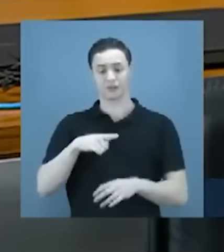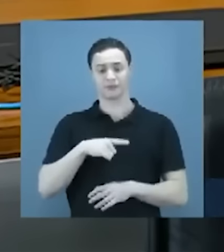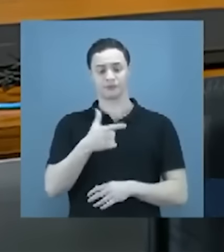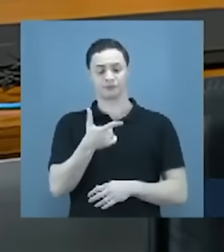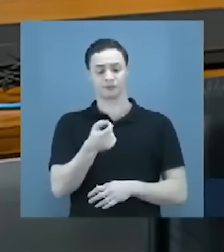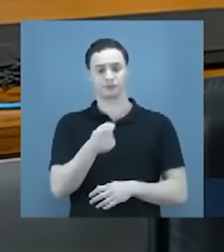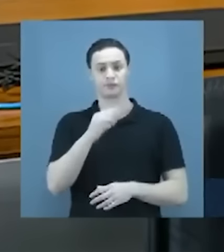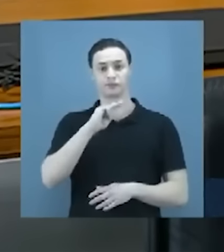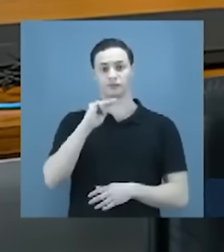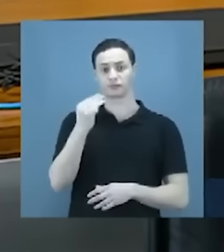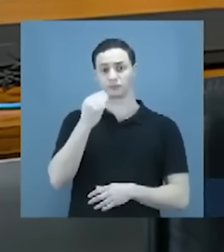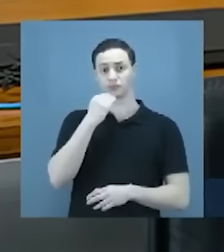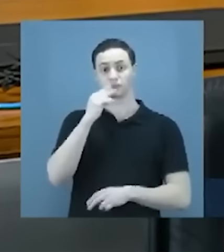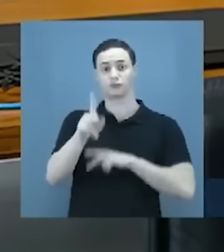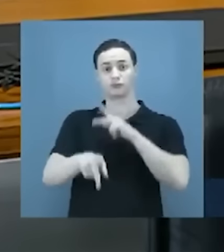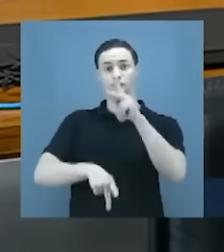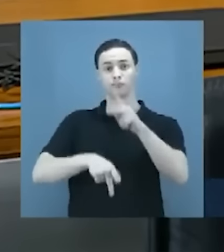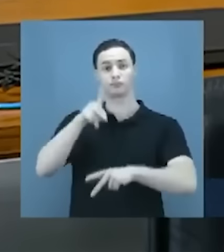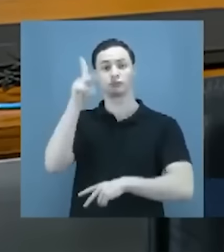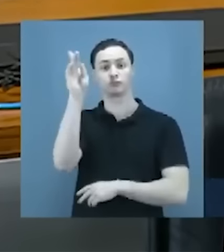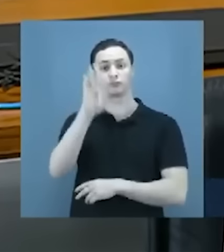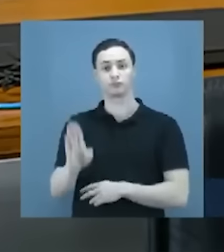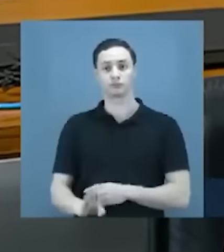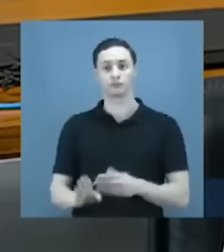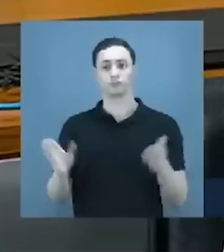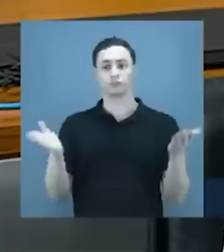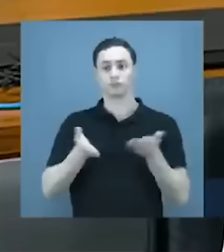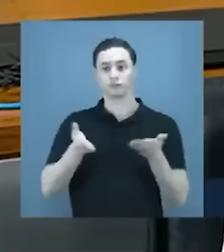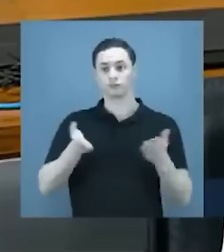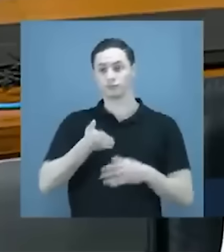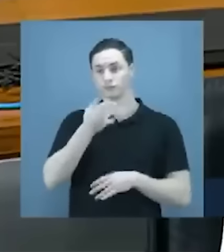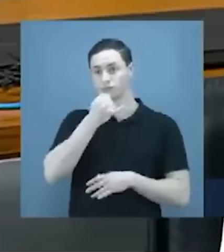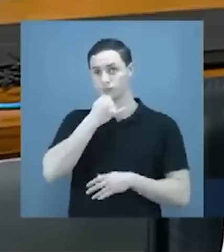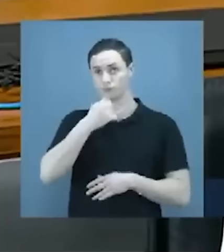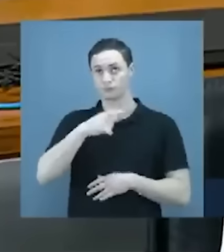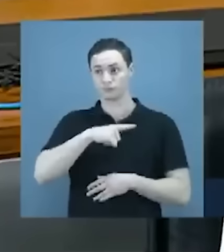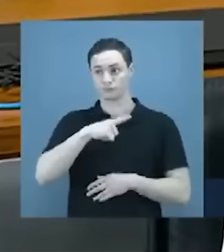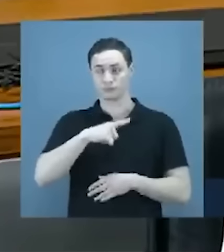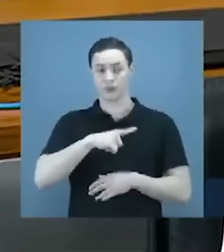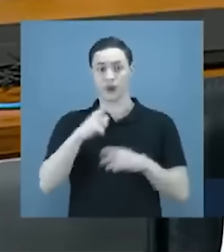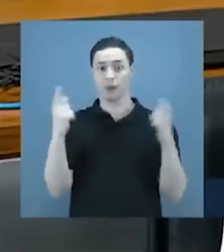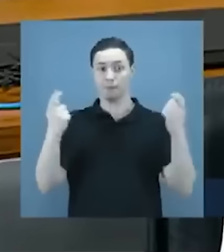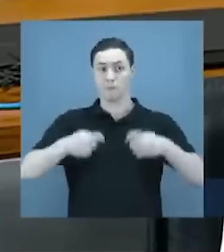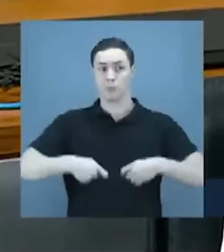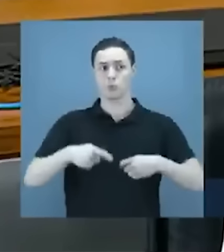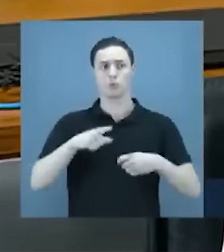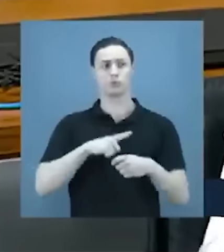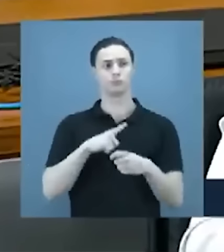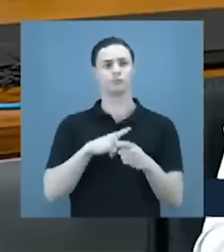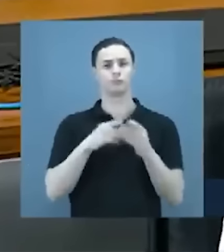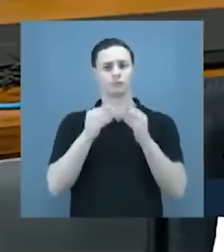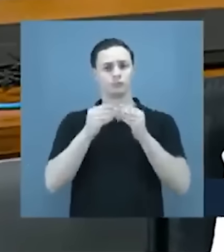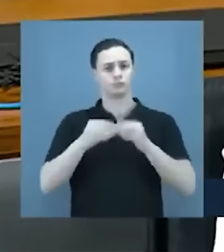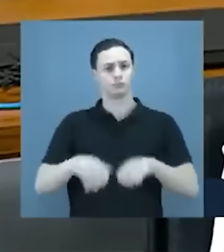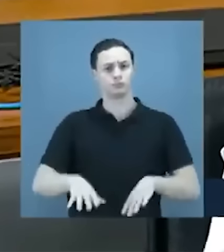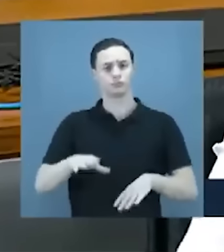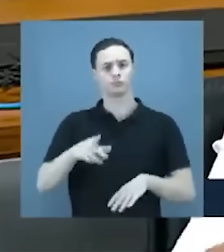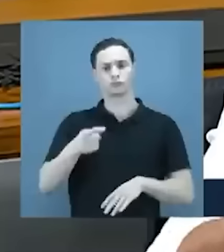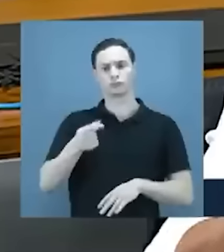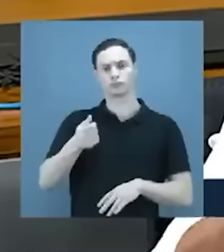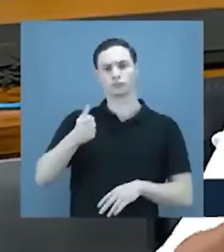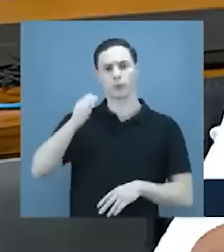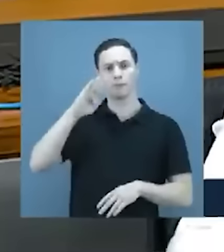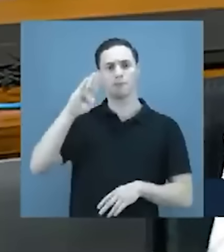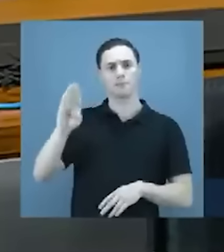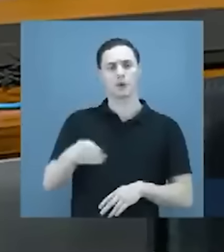milhões de brasileiros hoje que infelizmente apostam nós temos um outro prejuízo bilionário inclusive de